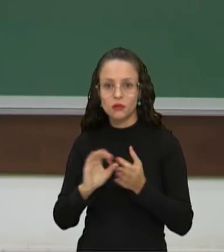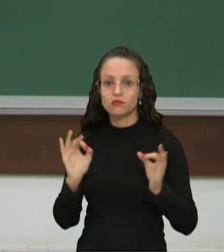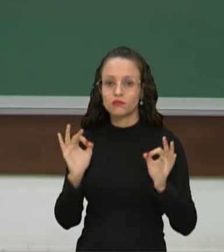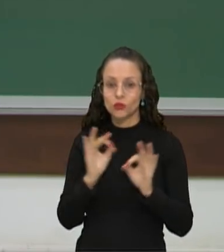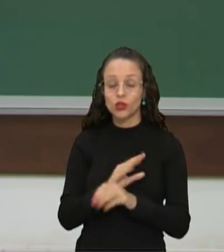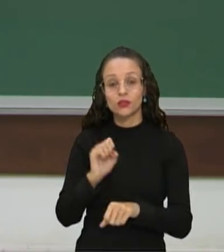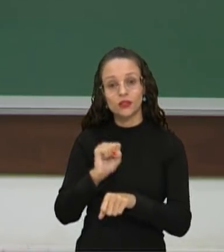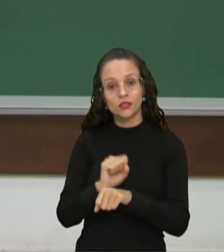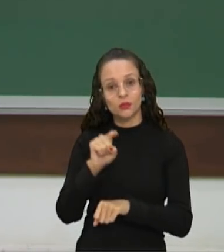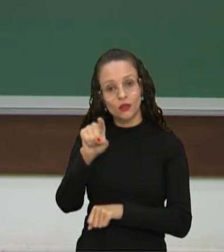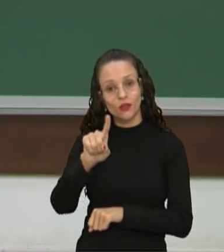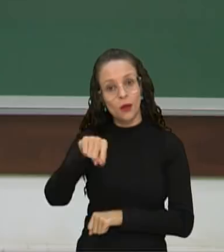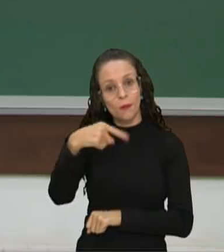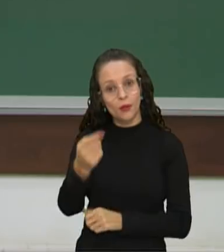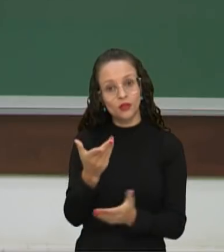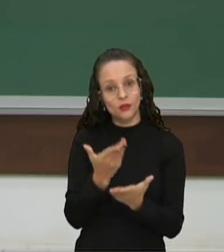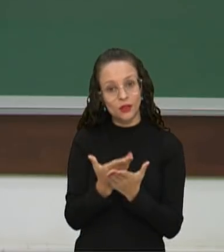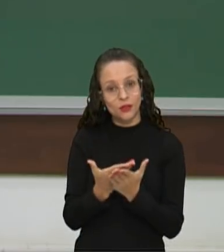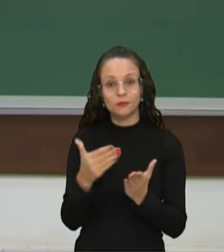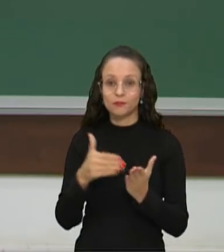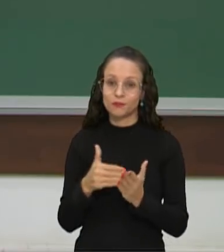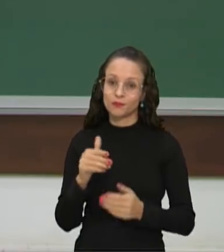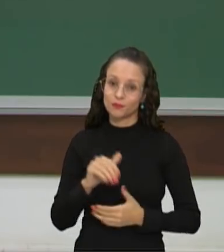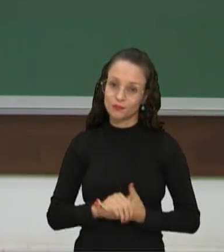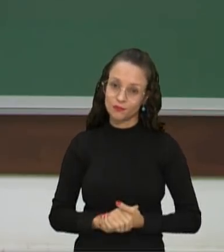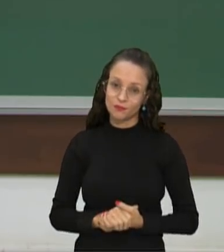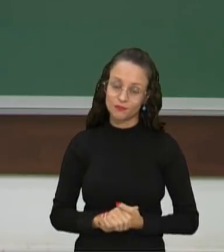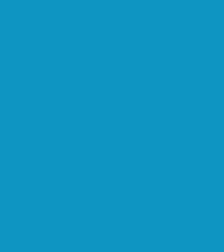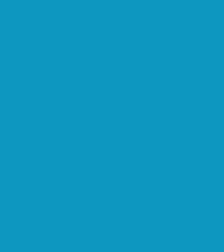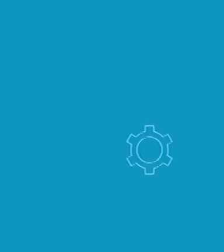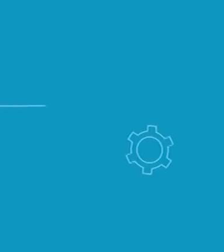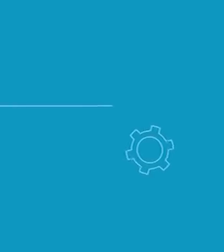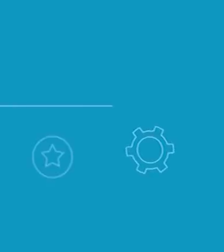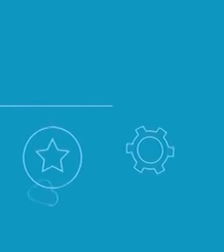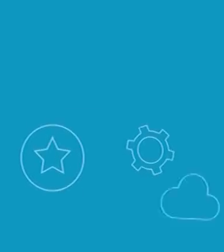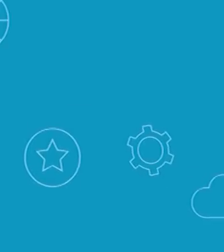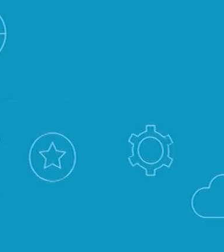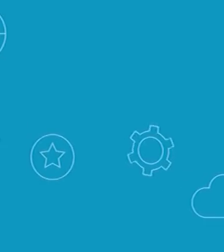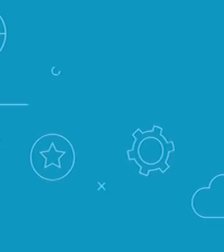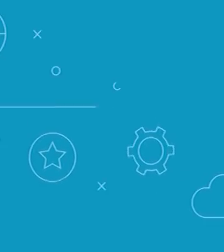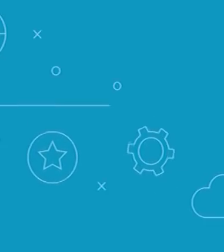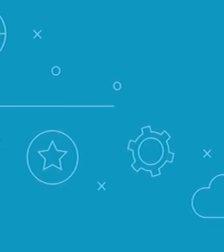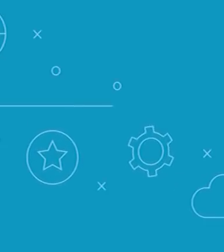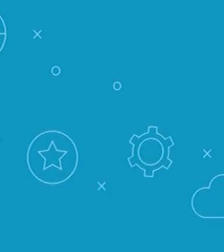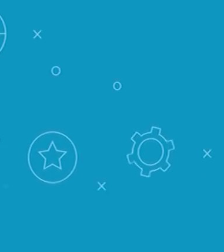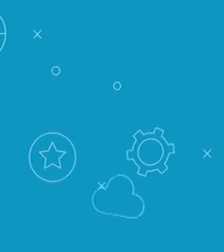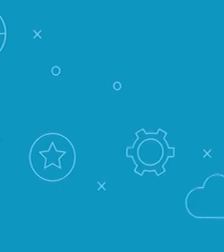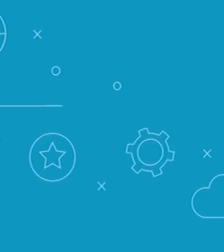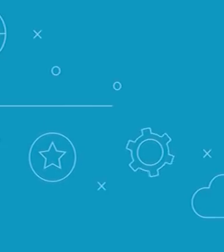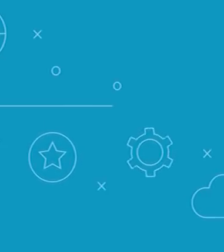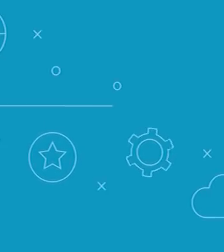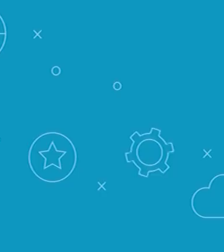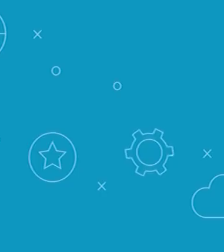Eu aguardo vocês na próxima aula. Até lá!